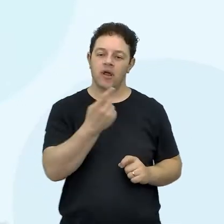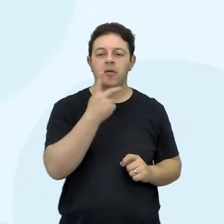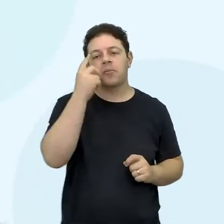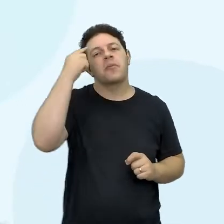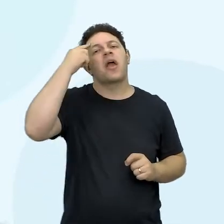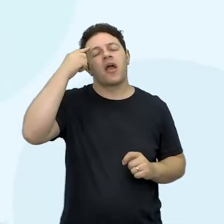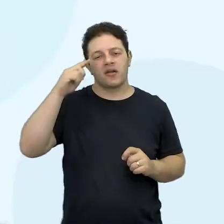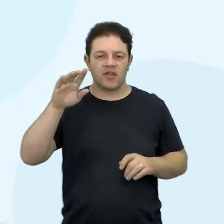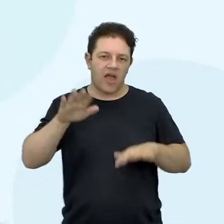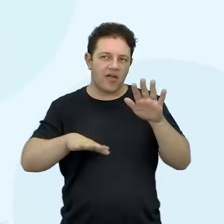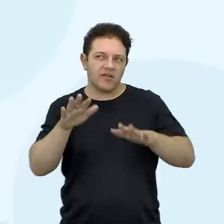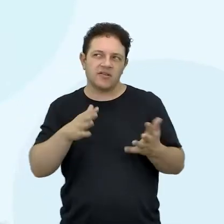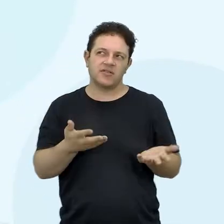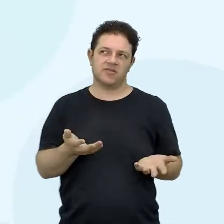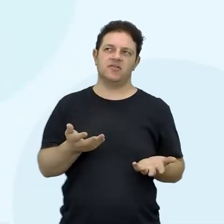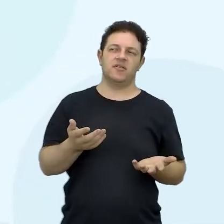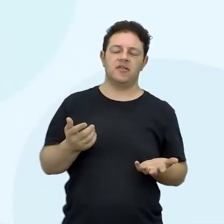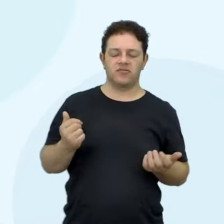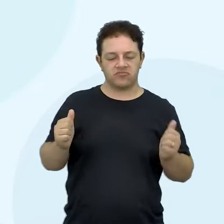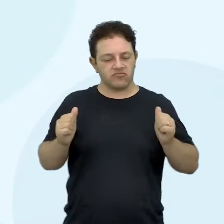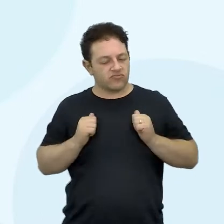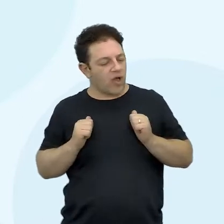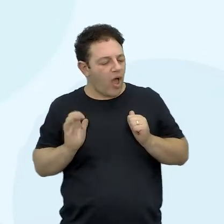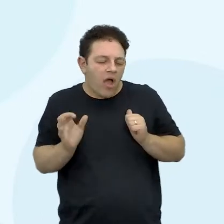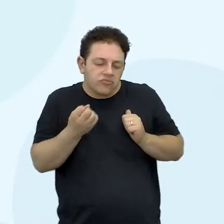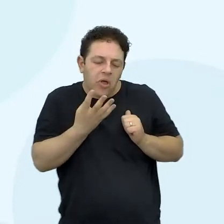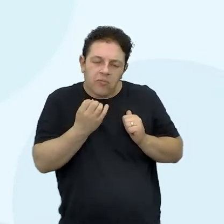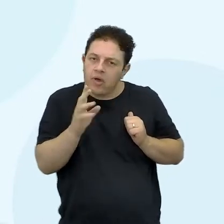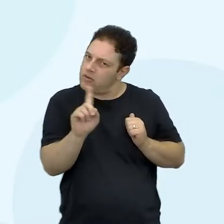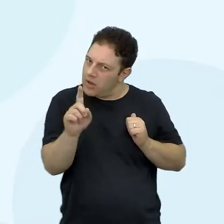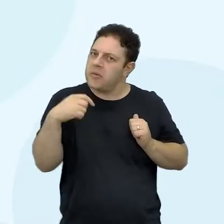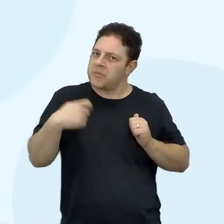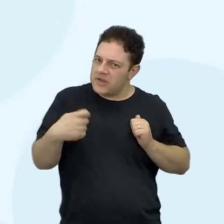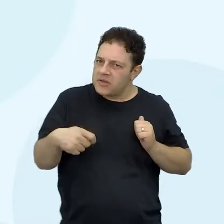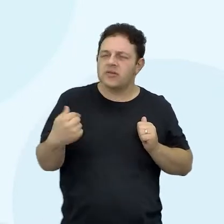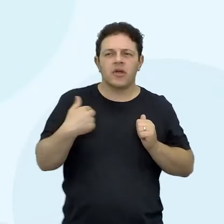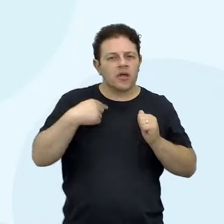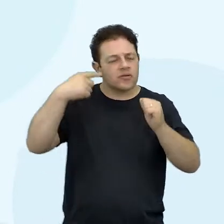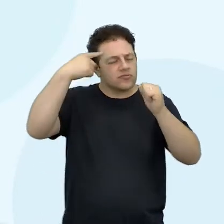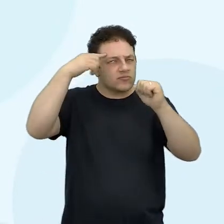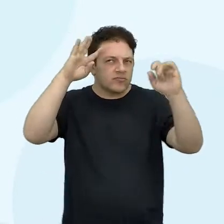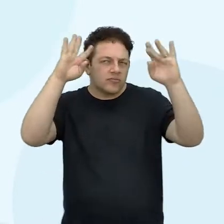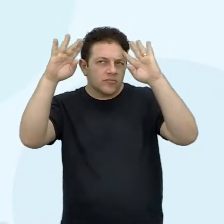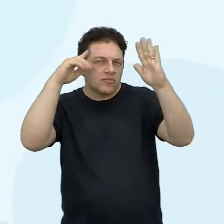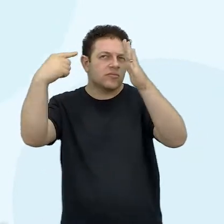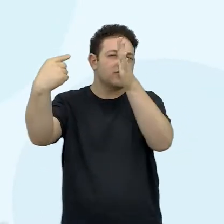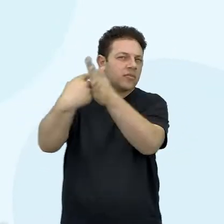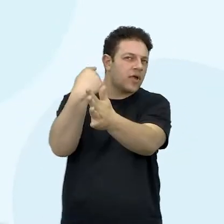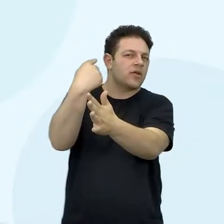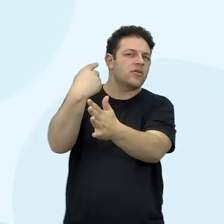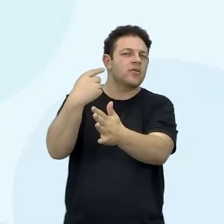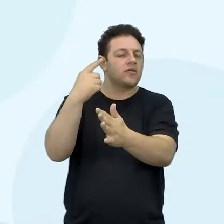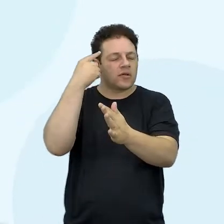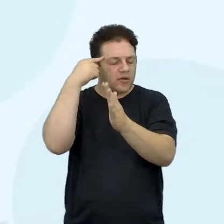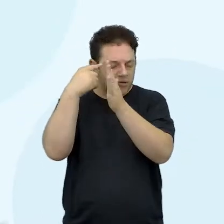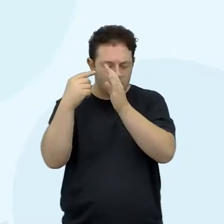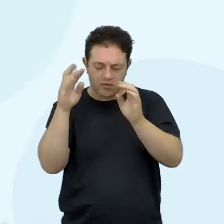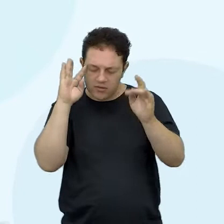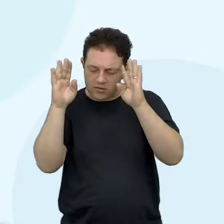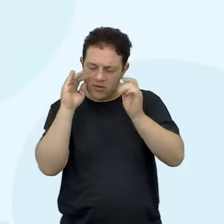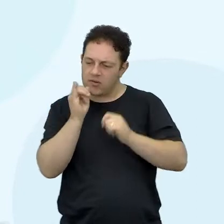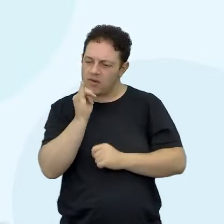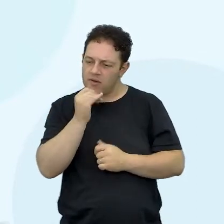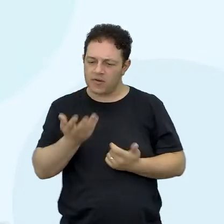de questionar a respeito disso daqui, né? De nos questionar a respeito, por exemplo, dos